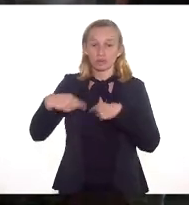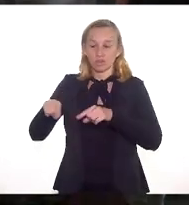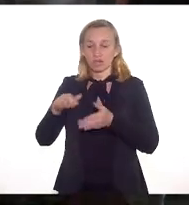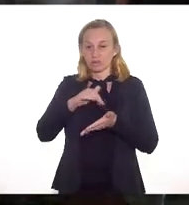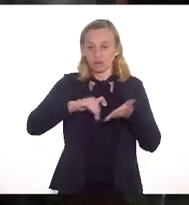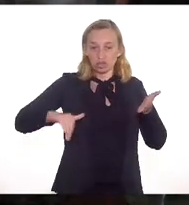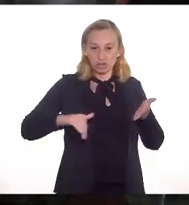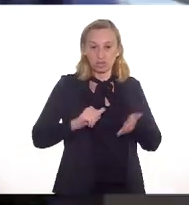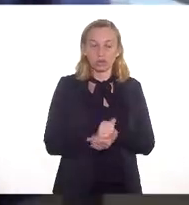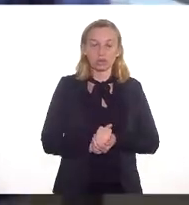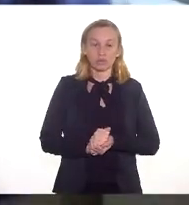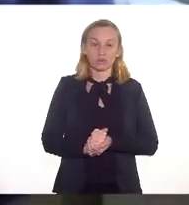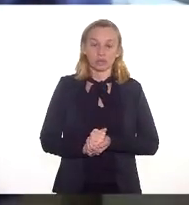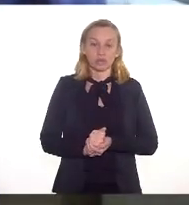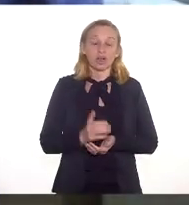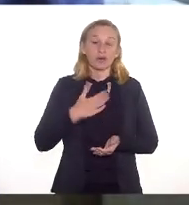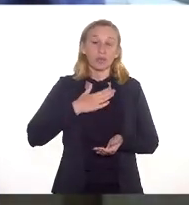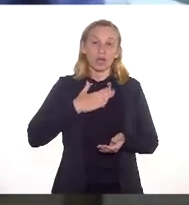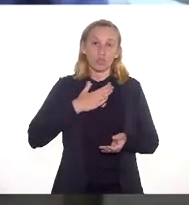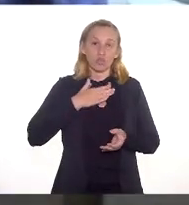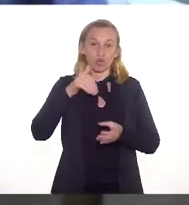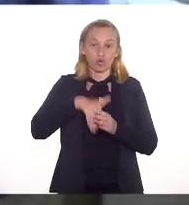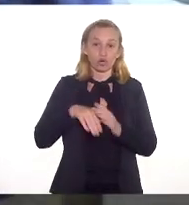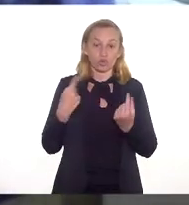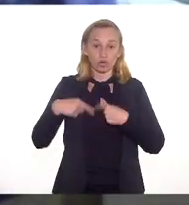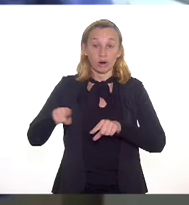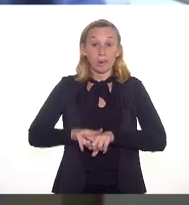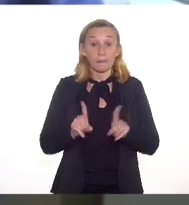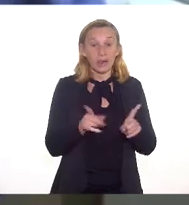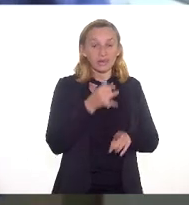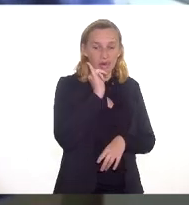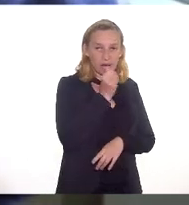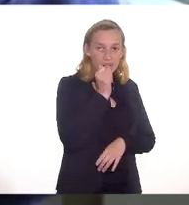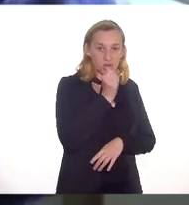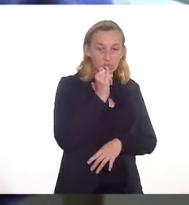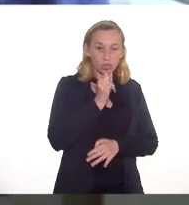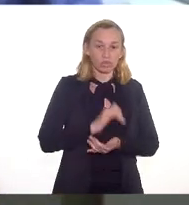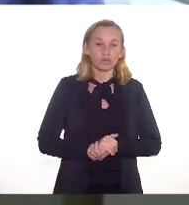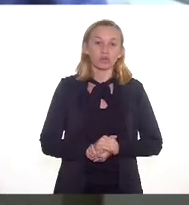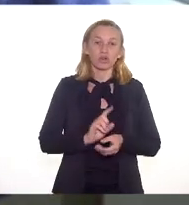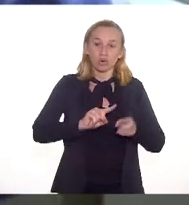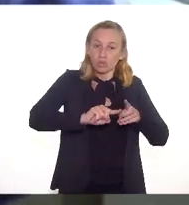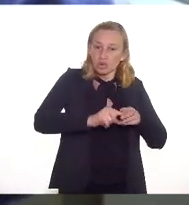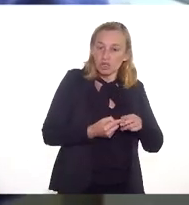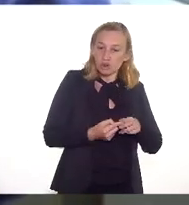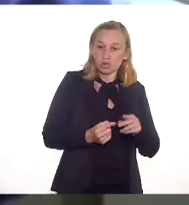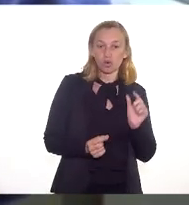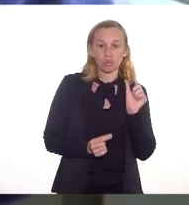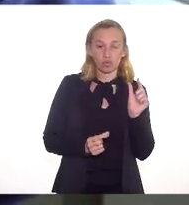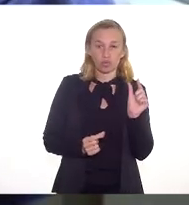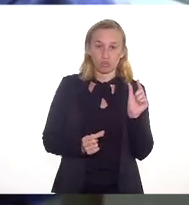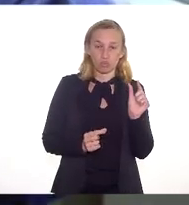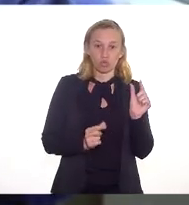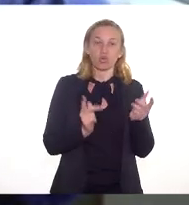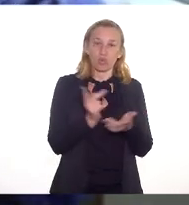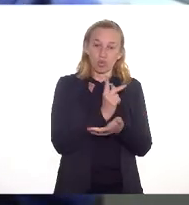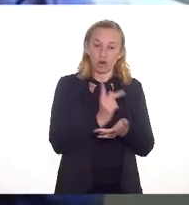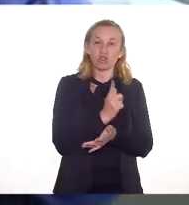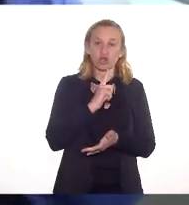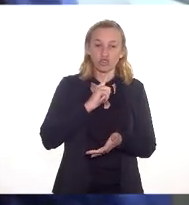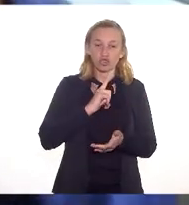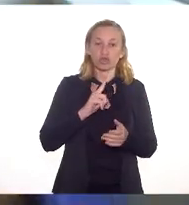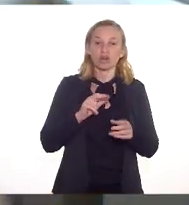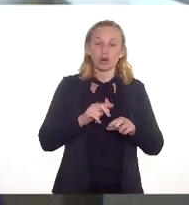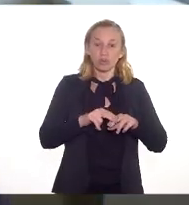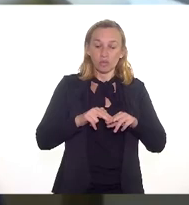O voto separado era meu, mas a relatora corrigiu um erro formal que tinha, por isso eu retirei o